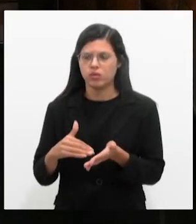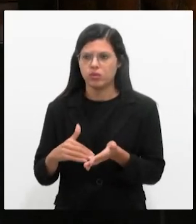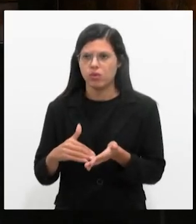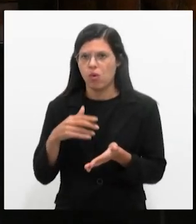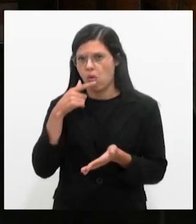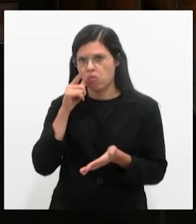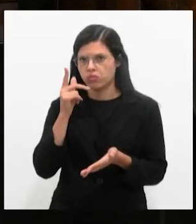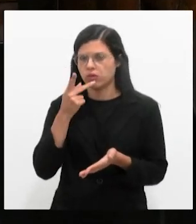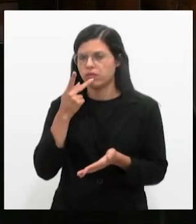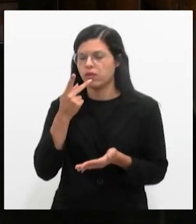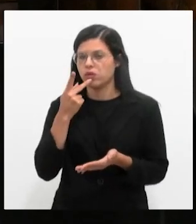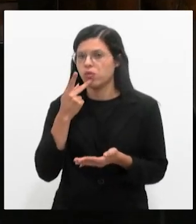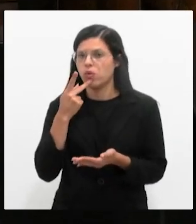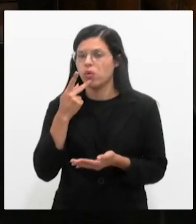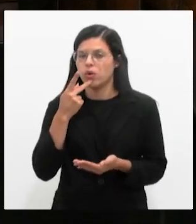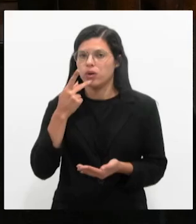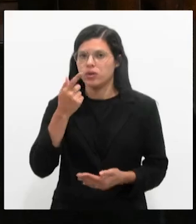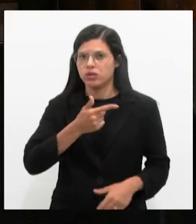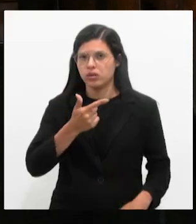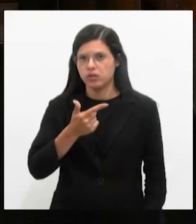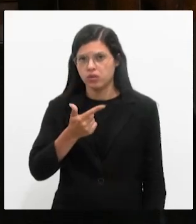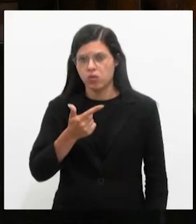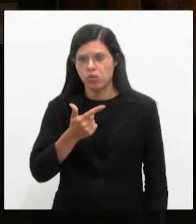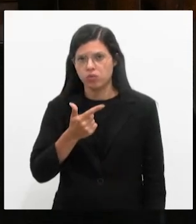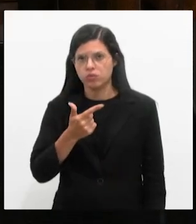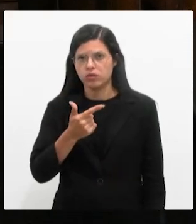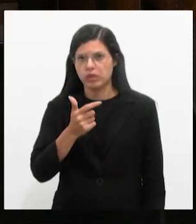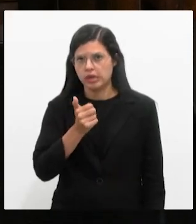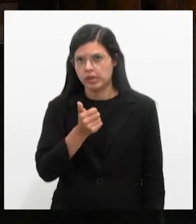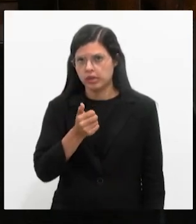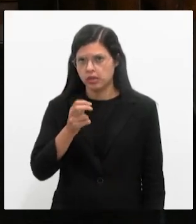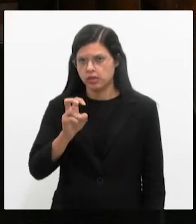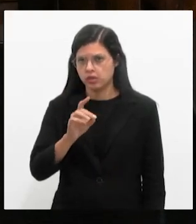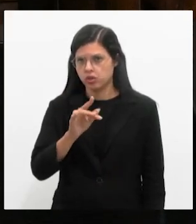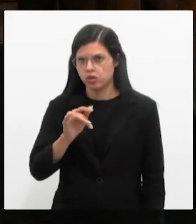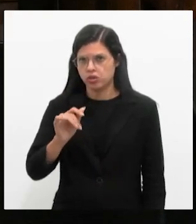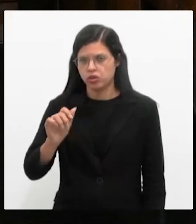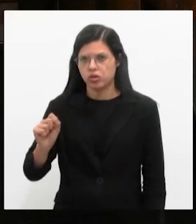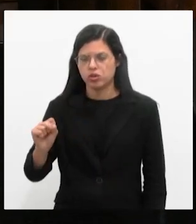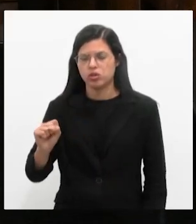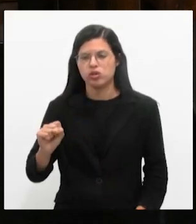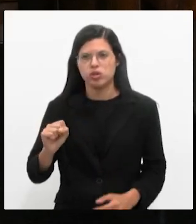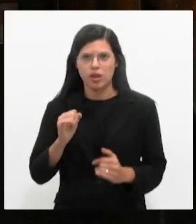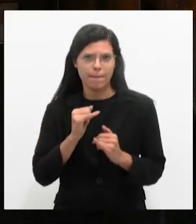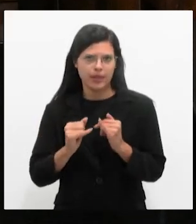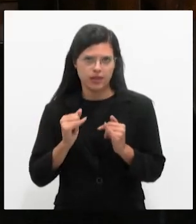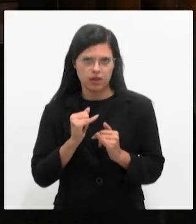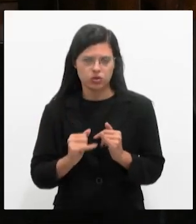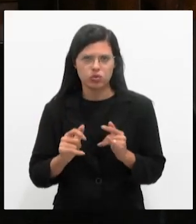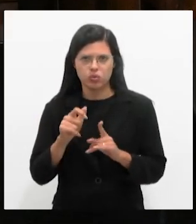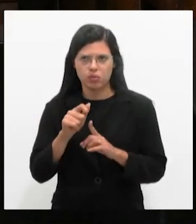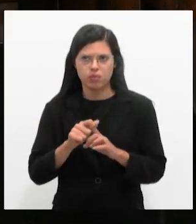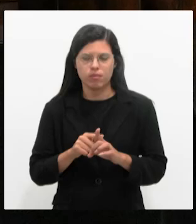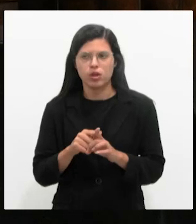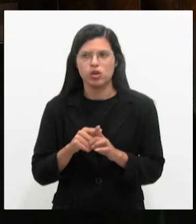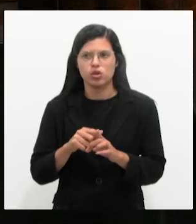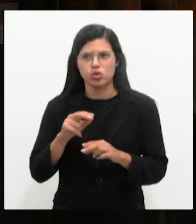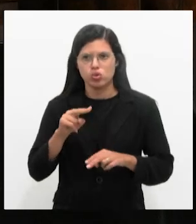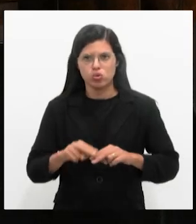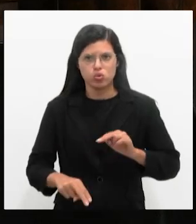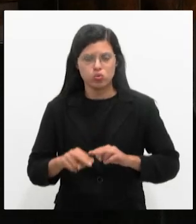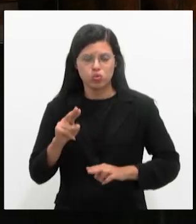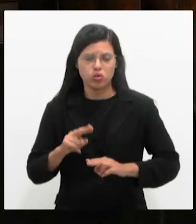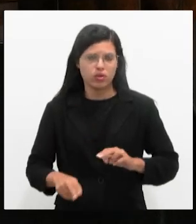disse que na segunda quinzena deste mês, de junho, ele tem